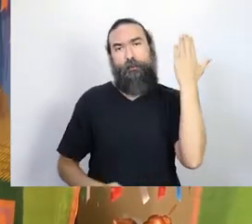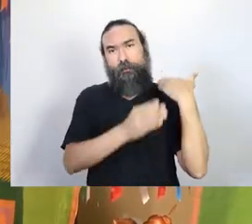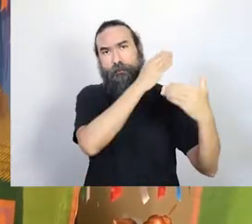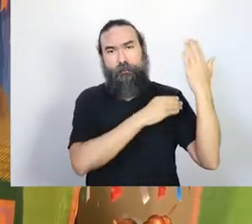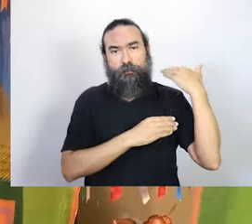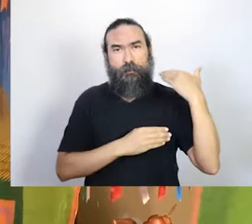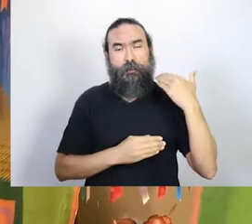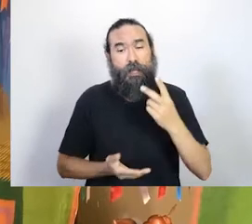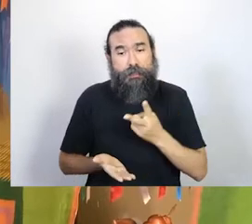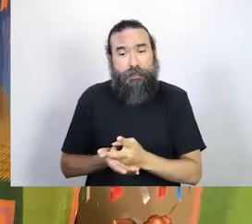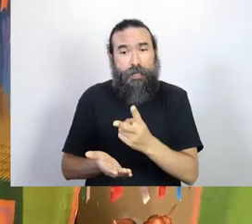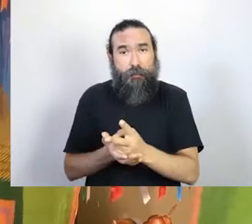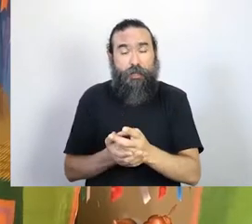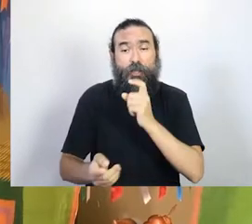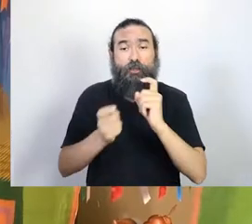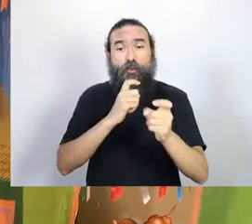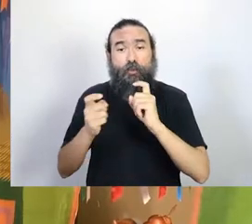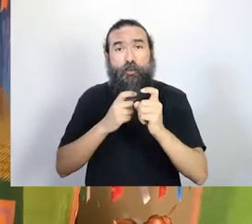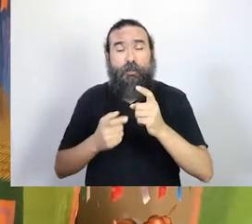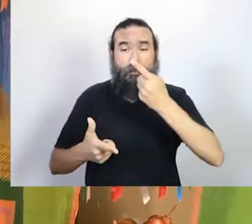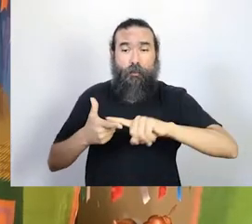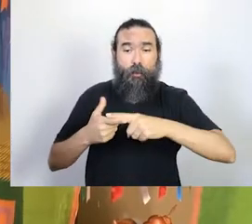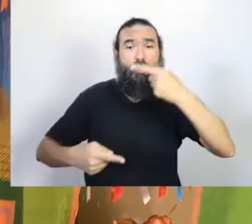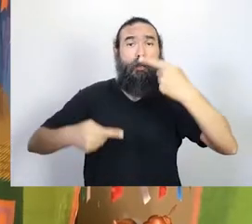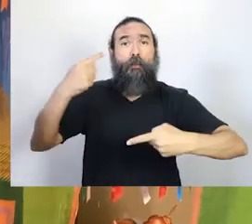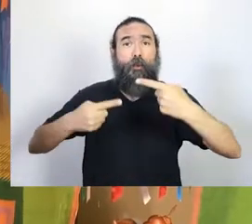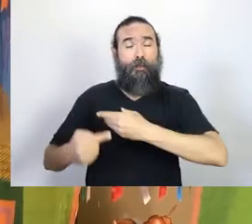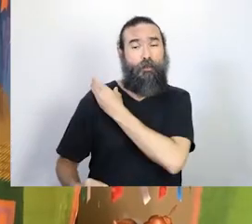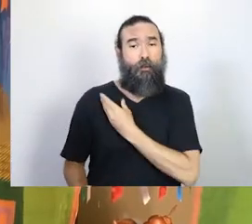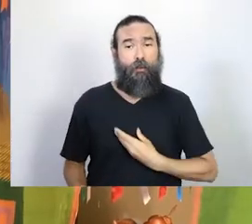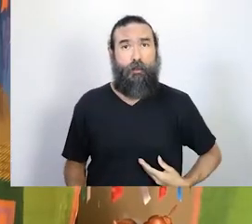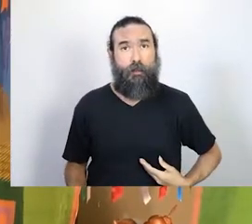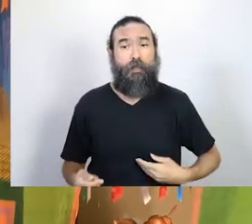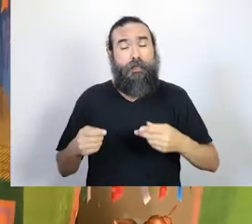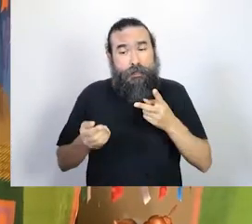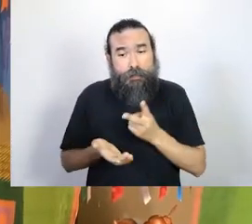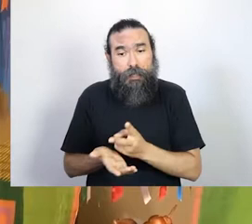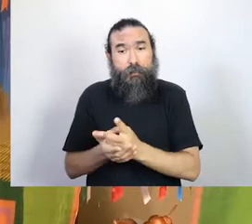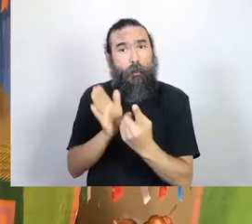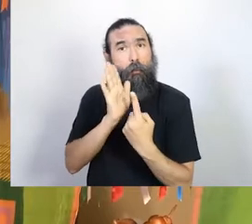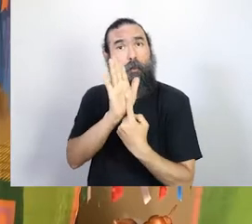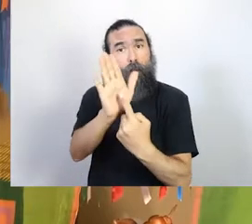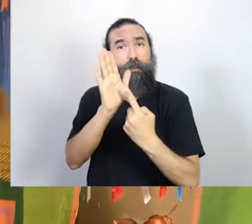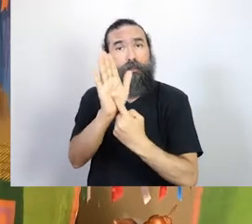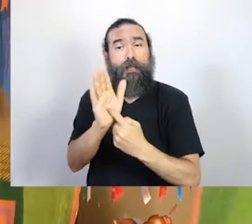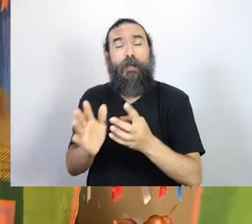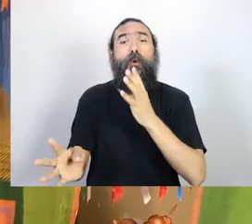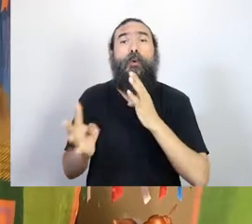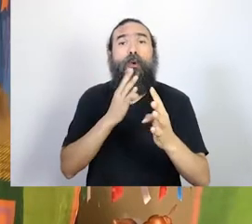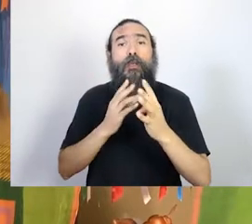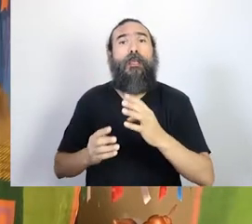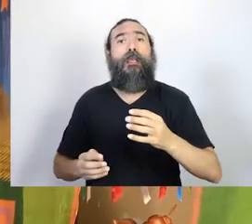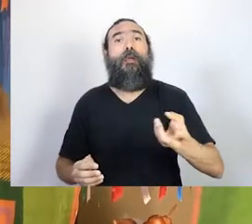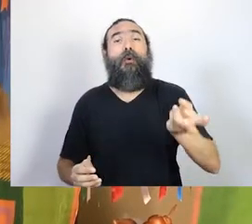sempre pautado por políticas públicas, sempre procurando trazer esse conhecimento a esses povos e